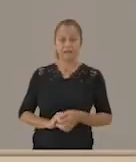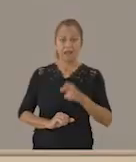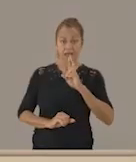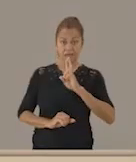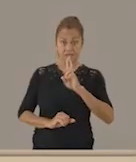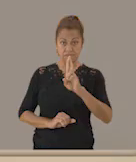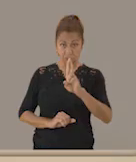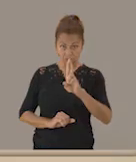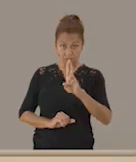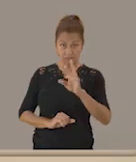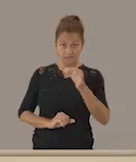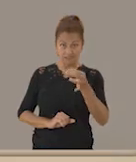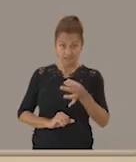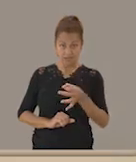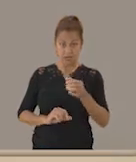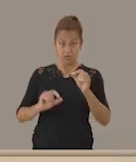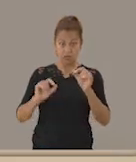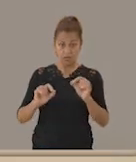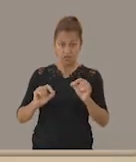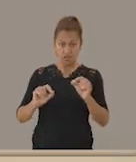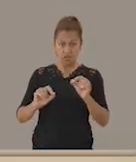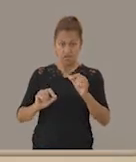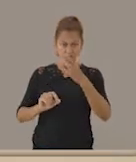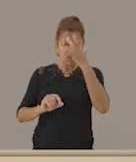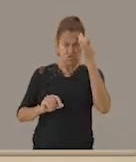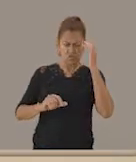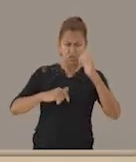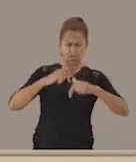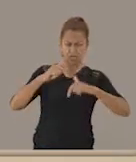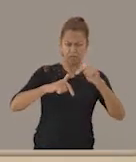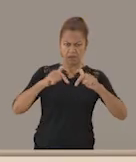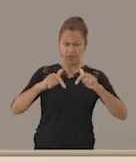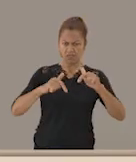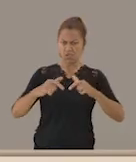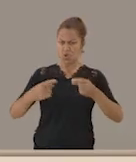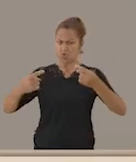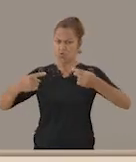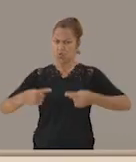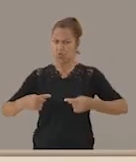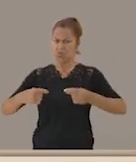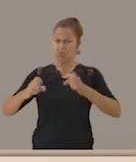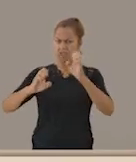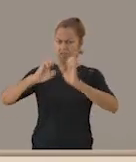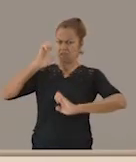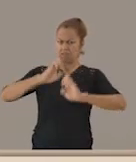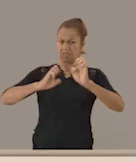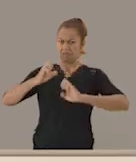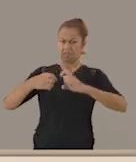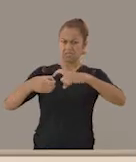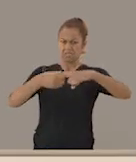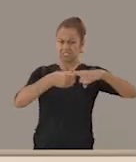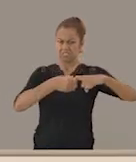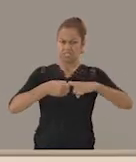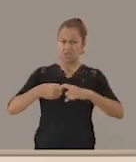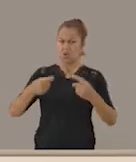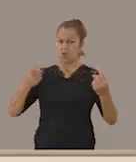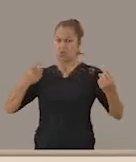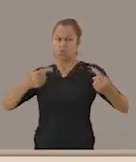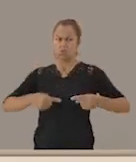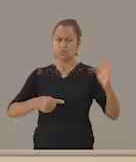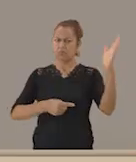resposta é: protesto dos trabalhadores contra a terceirização em todo o Brasil. Questão